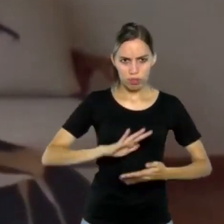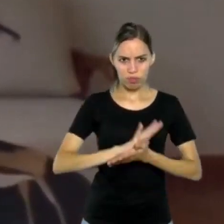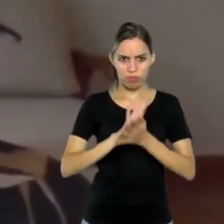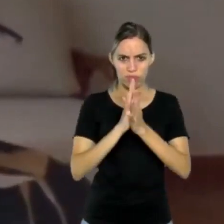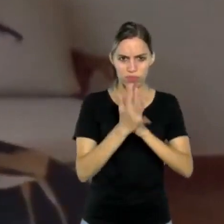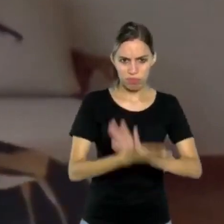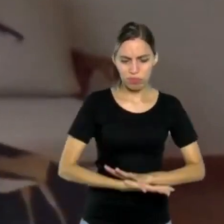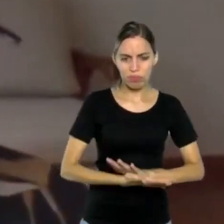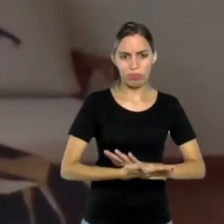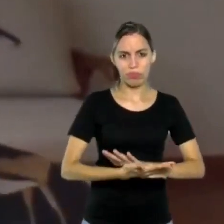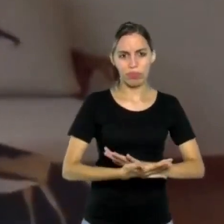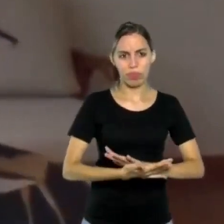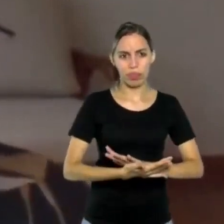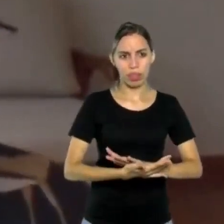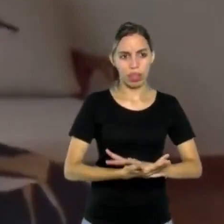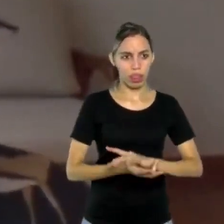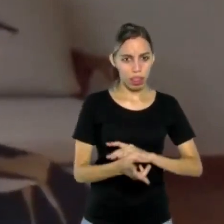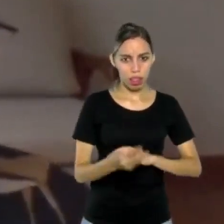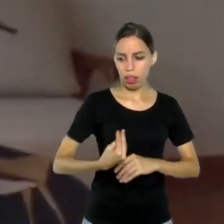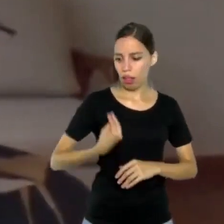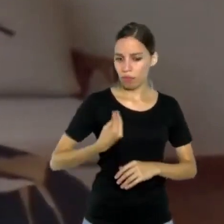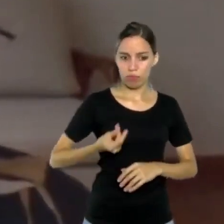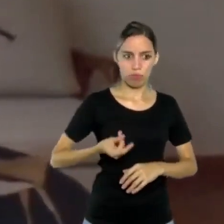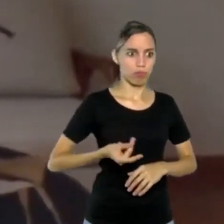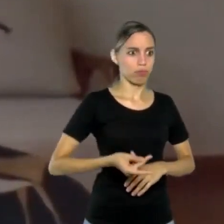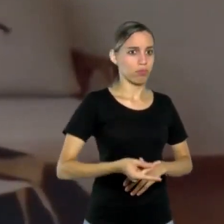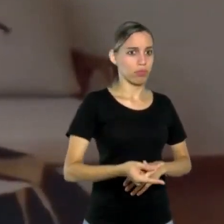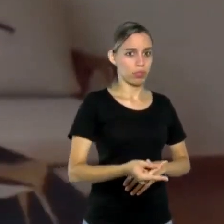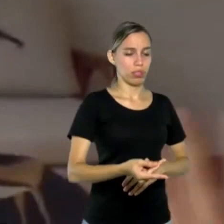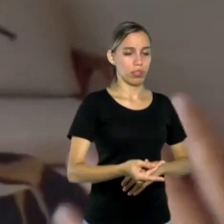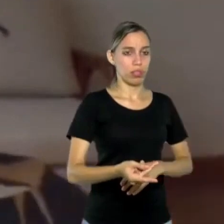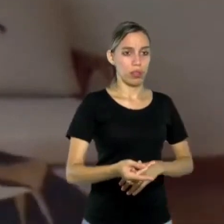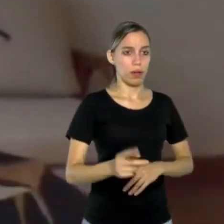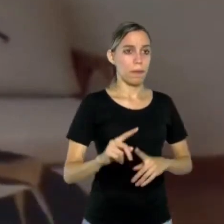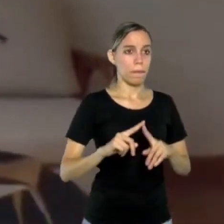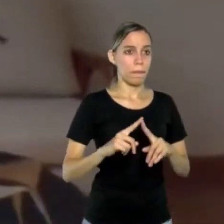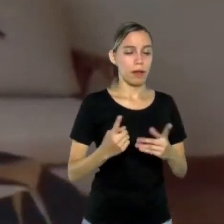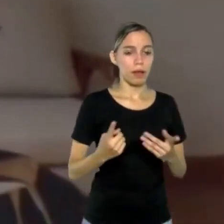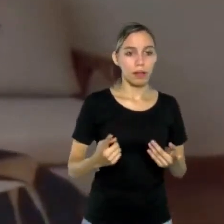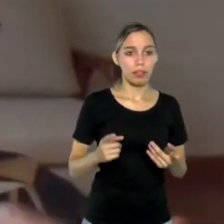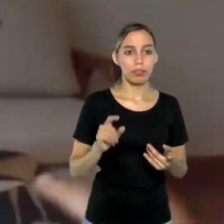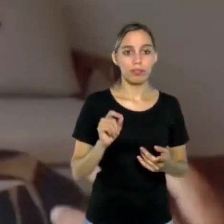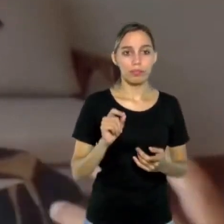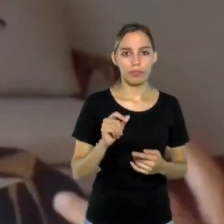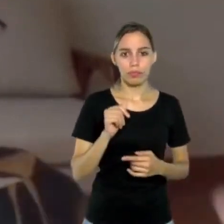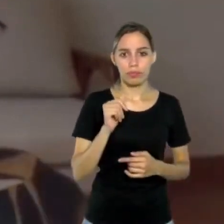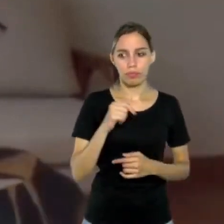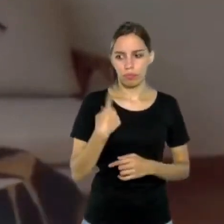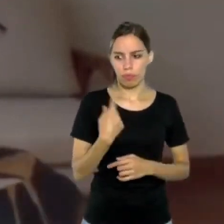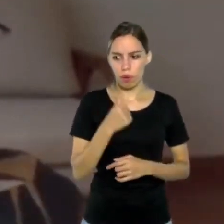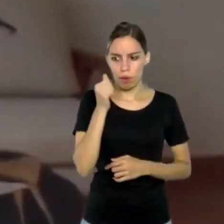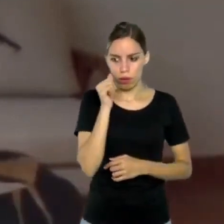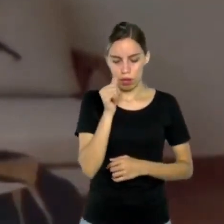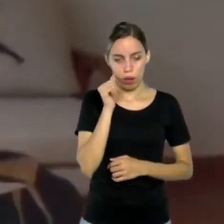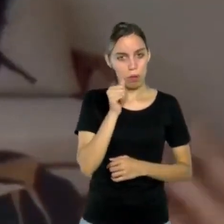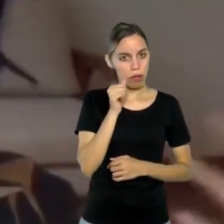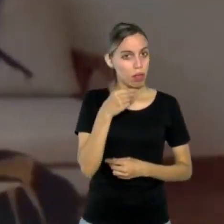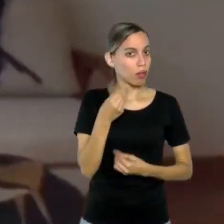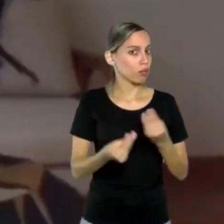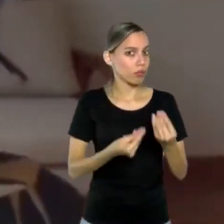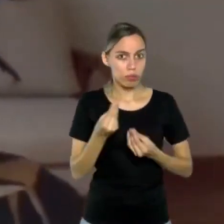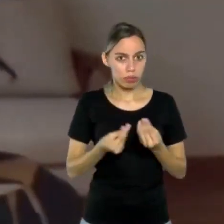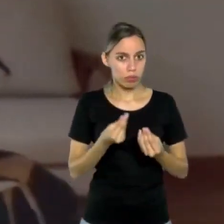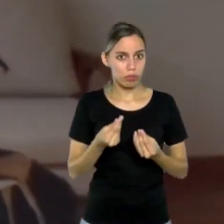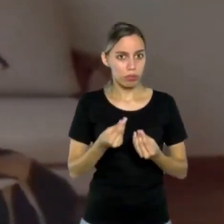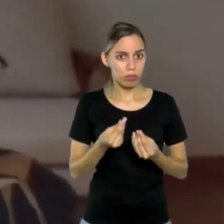mas aqui também eu acho que a gente pode falar de, assim, como é que a gente se torna mulher e como é que a gente faz isso a partir uma